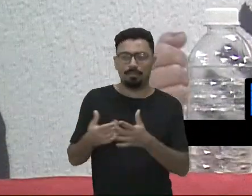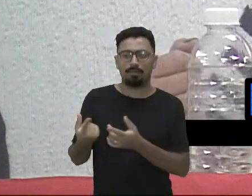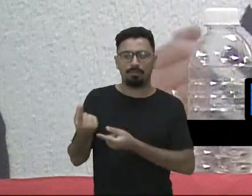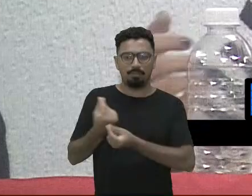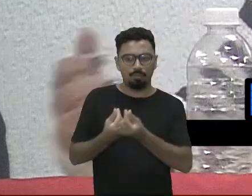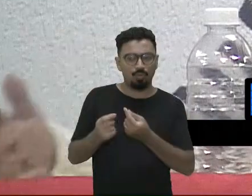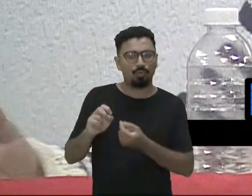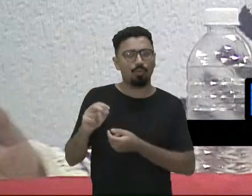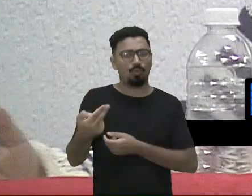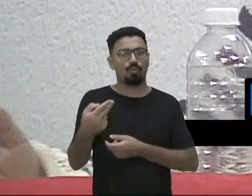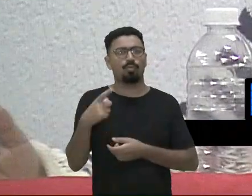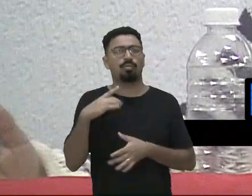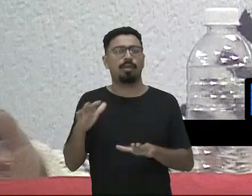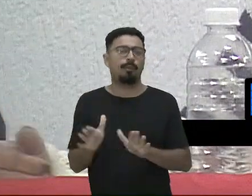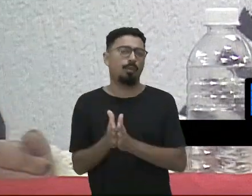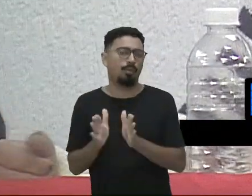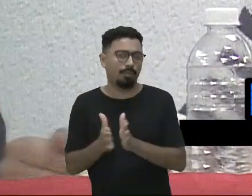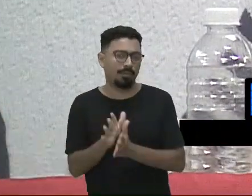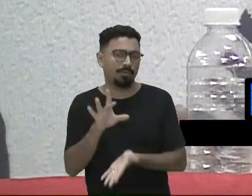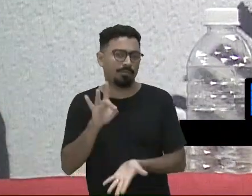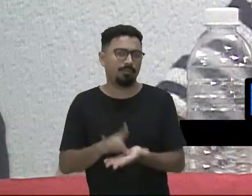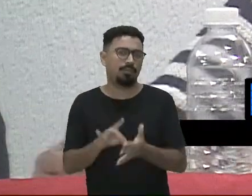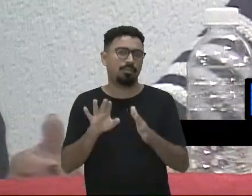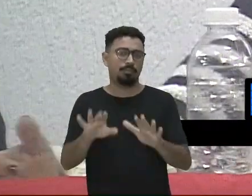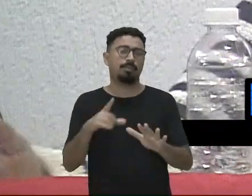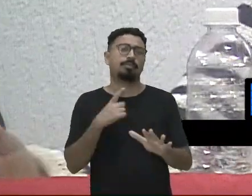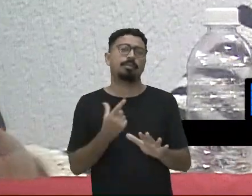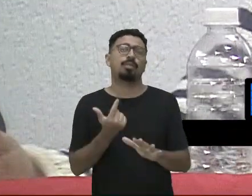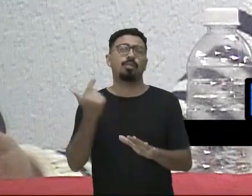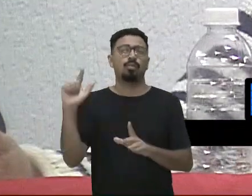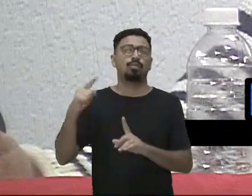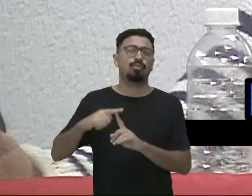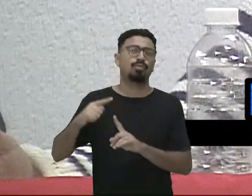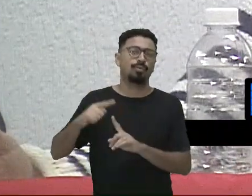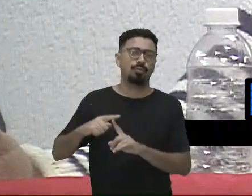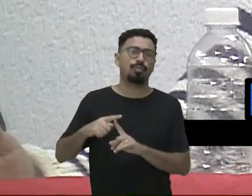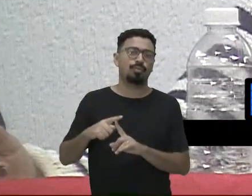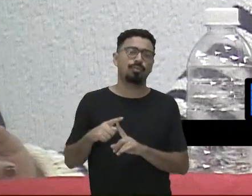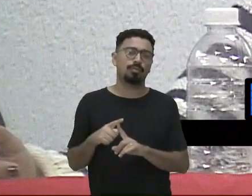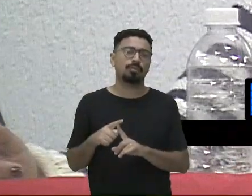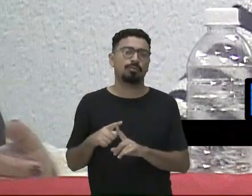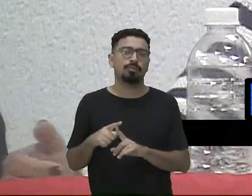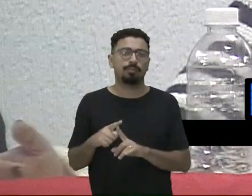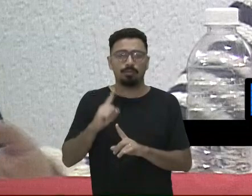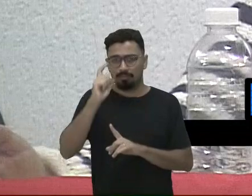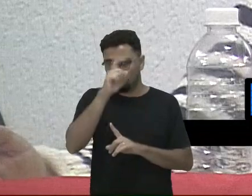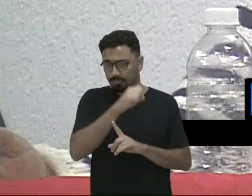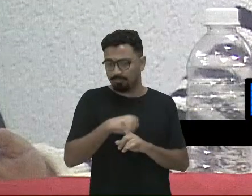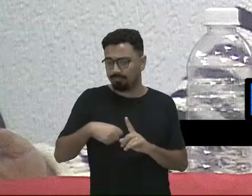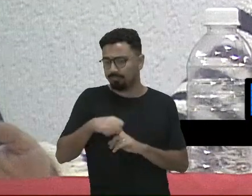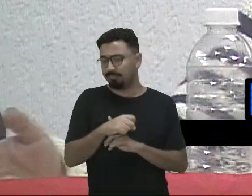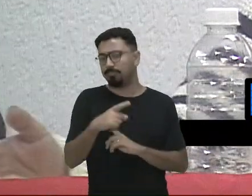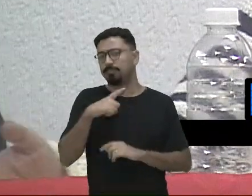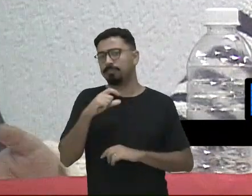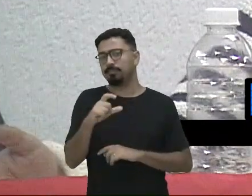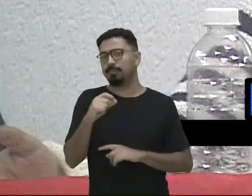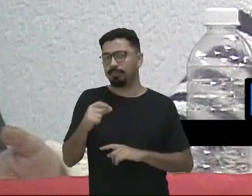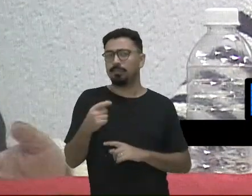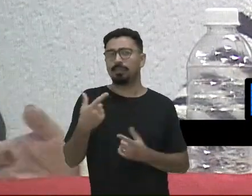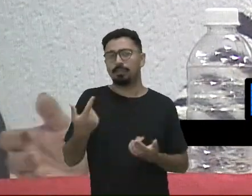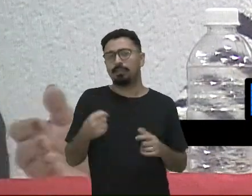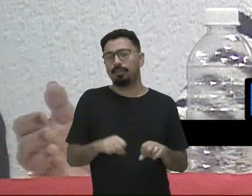econômicas ou a pobreza extrema, mas também outros tipos de vulnerabilidade que levam a situações de violação